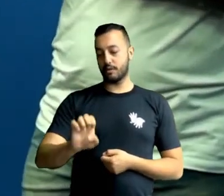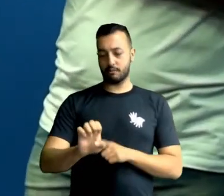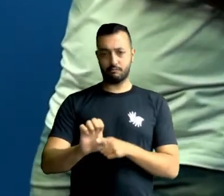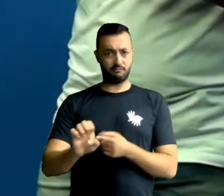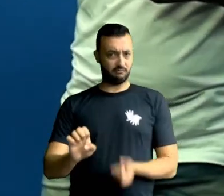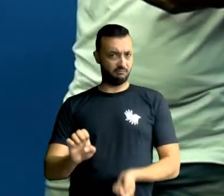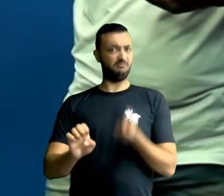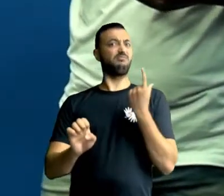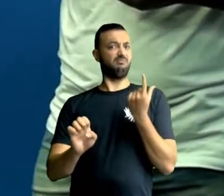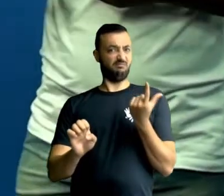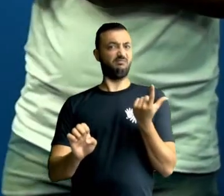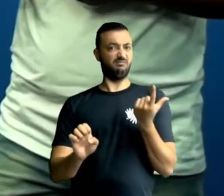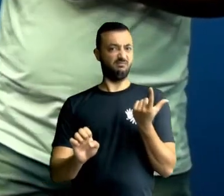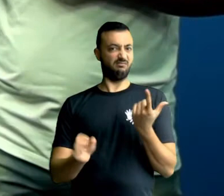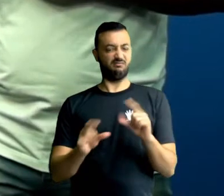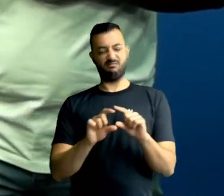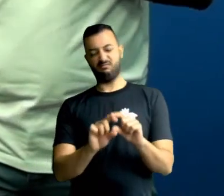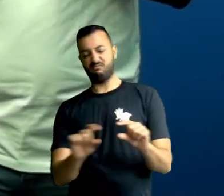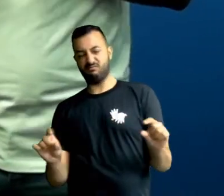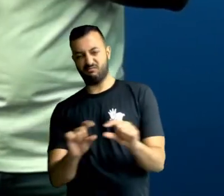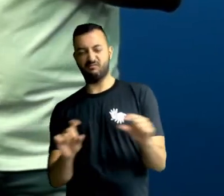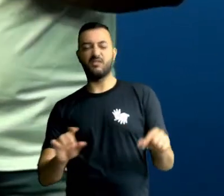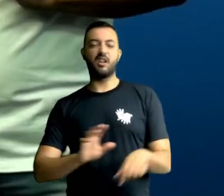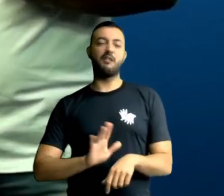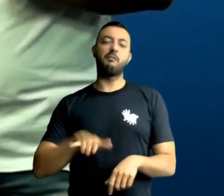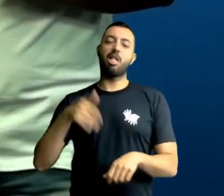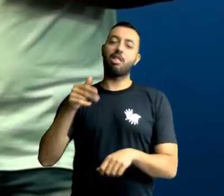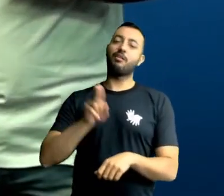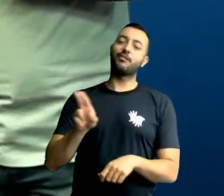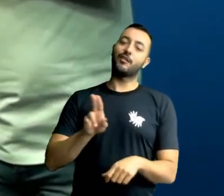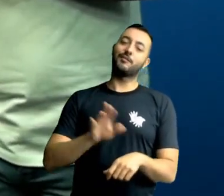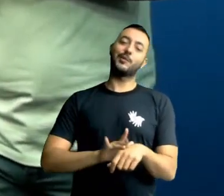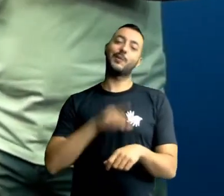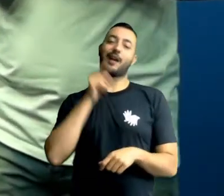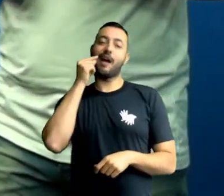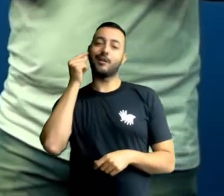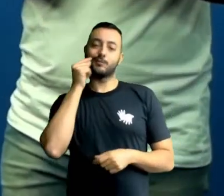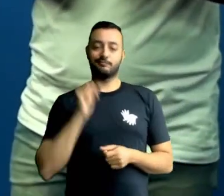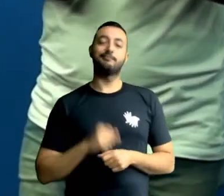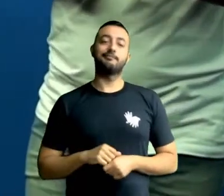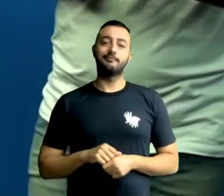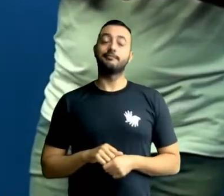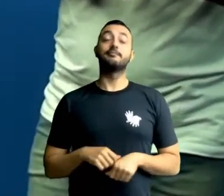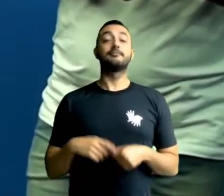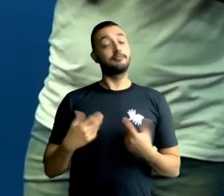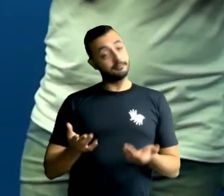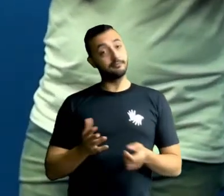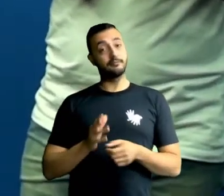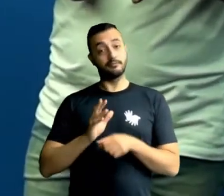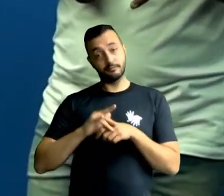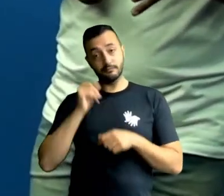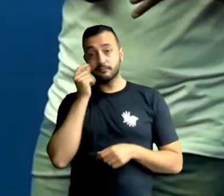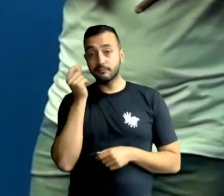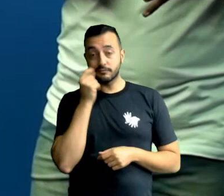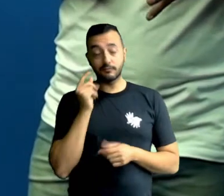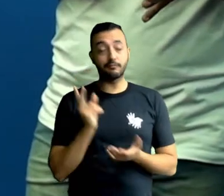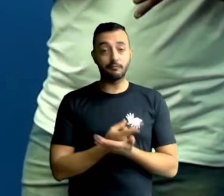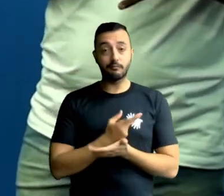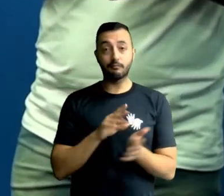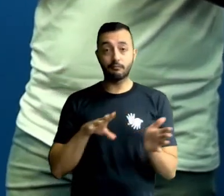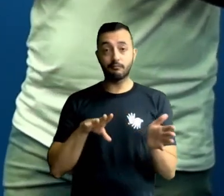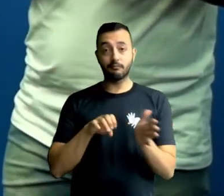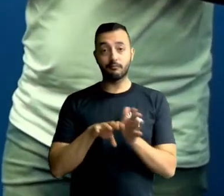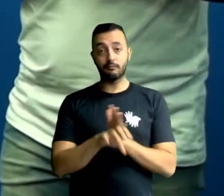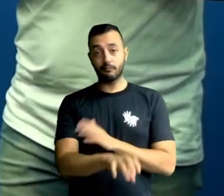né? Leptospirose. Melhor dizer, doença do rato mesmo. A leptospirose, gente, ela é causada por uma